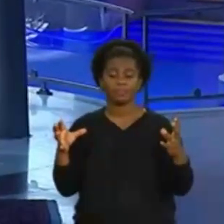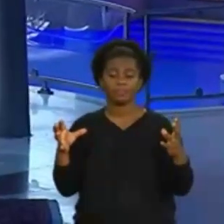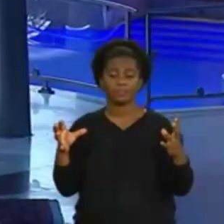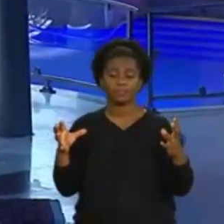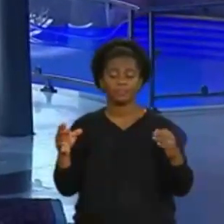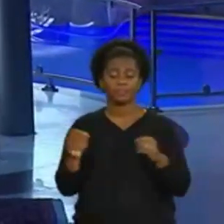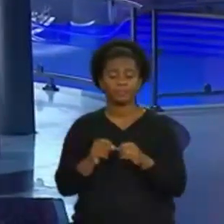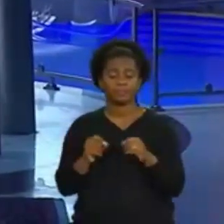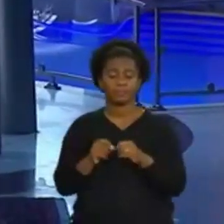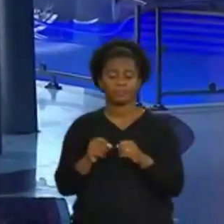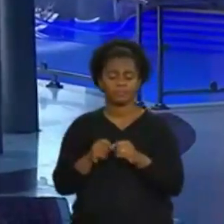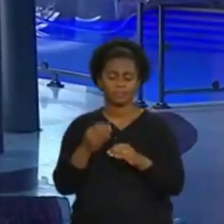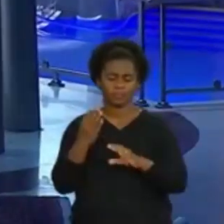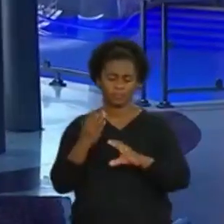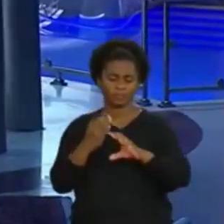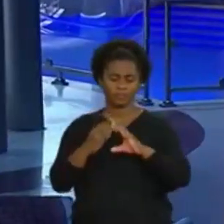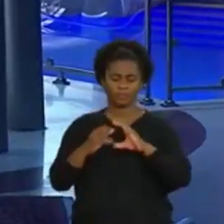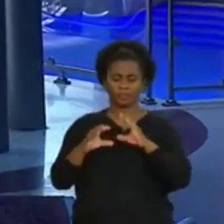Faça dessa canção